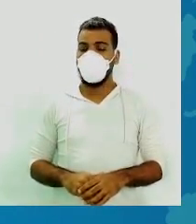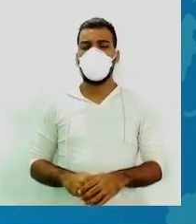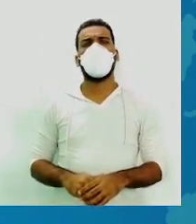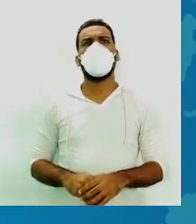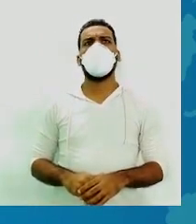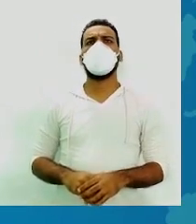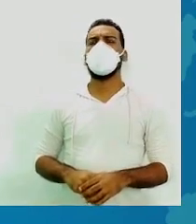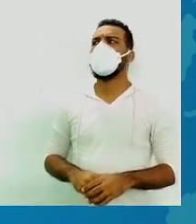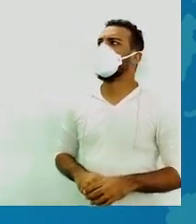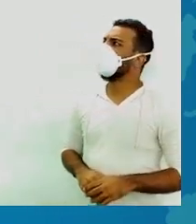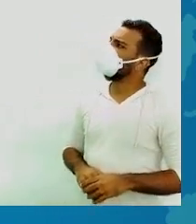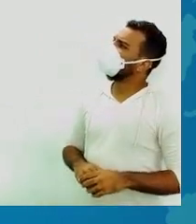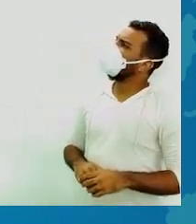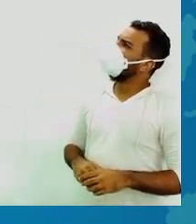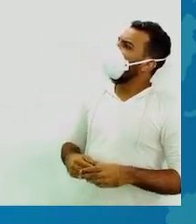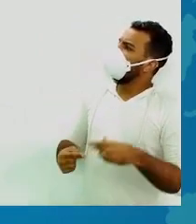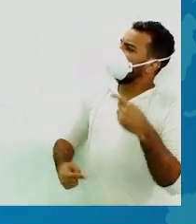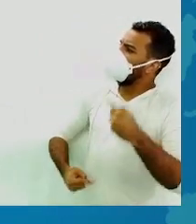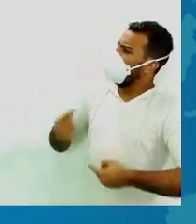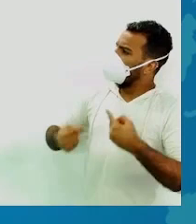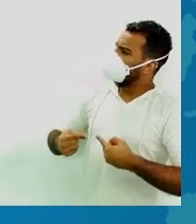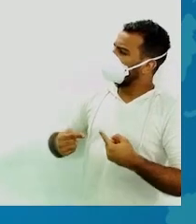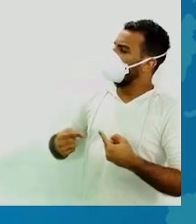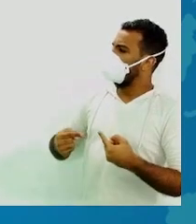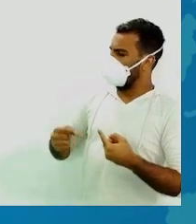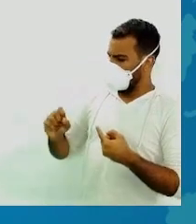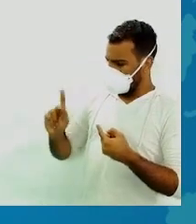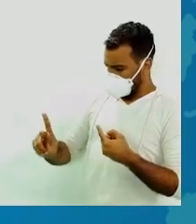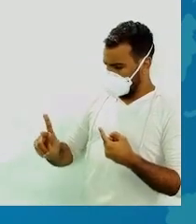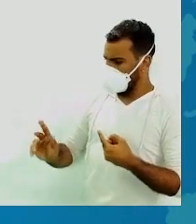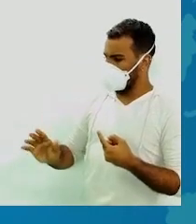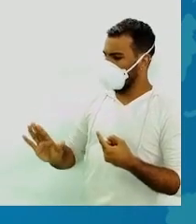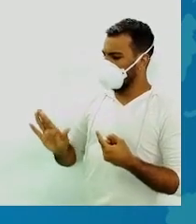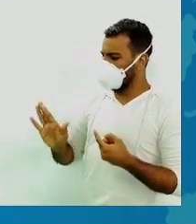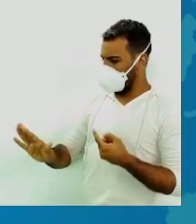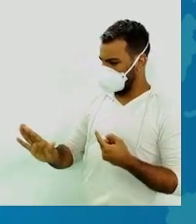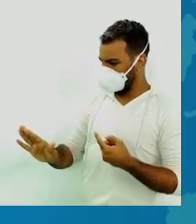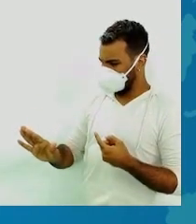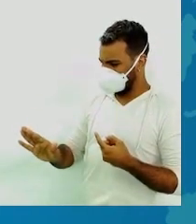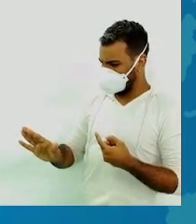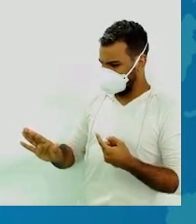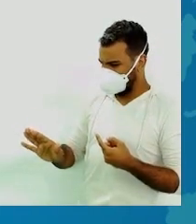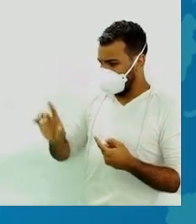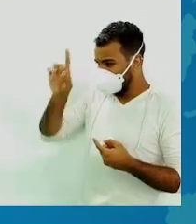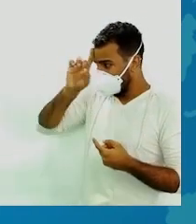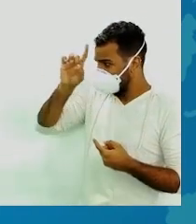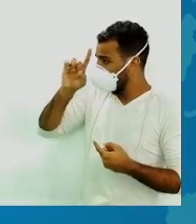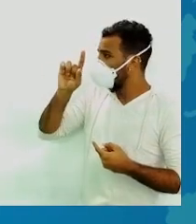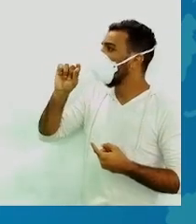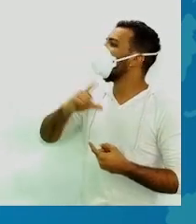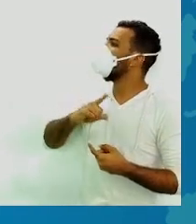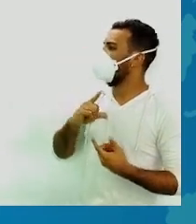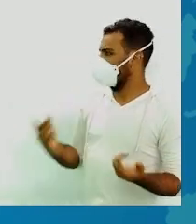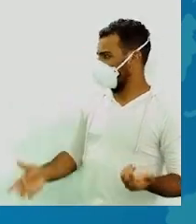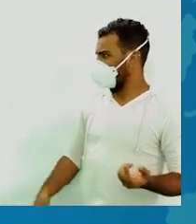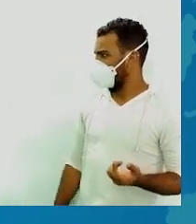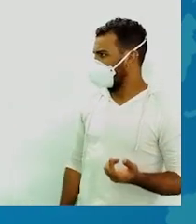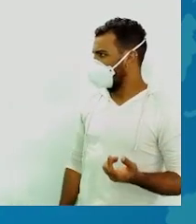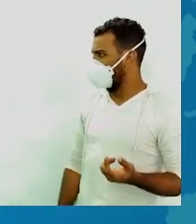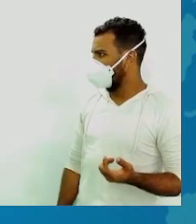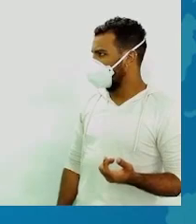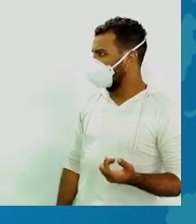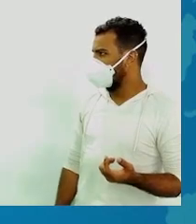política, então o que é o que muitas vezes acontece no nosso dia a dia? O